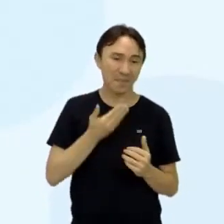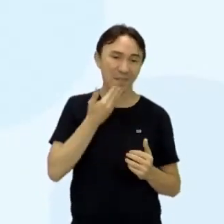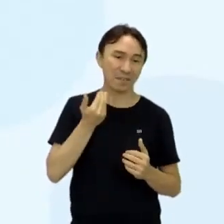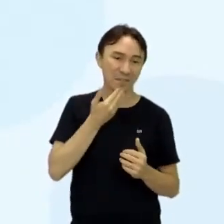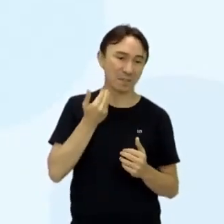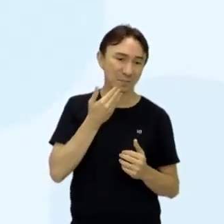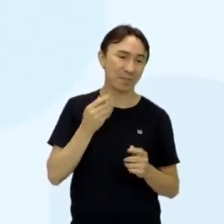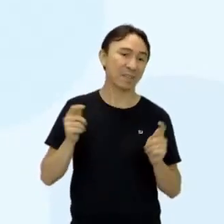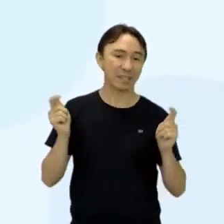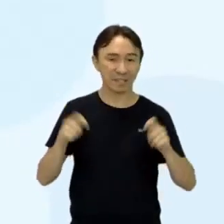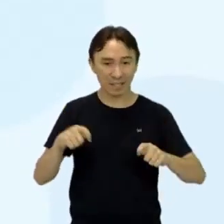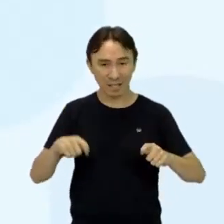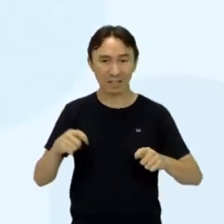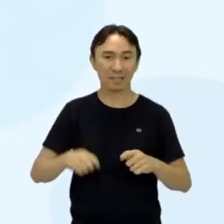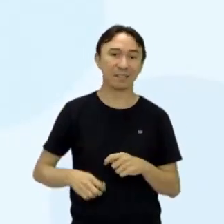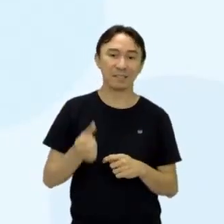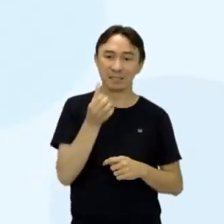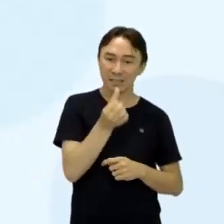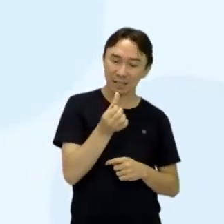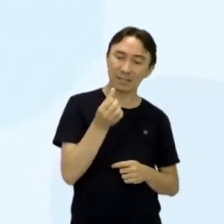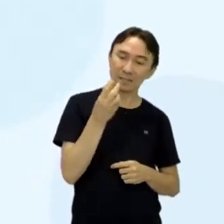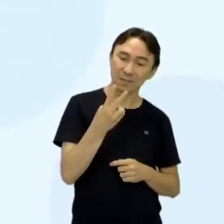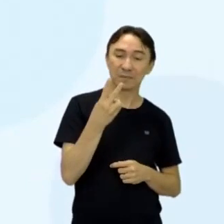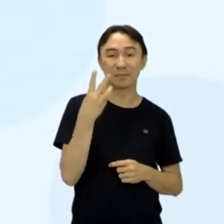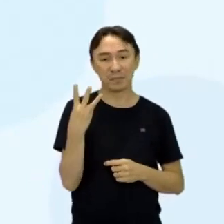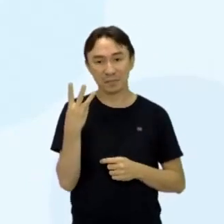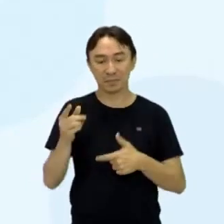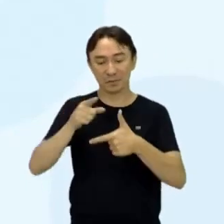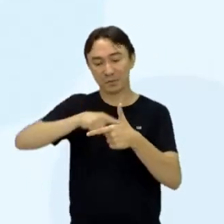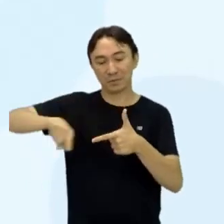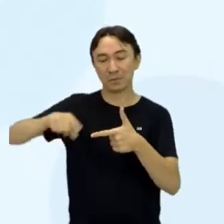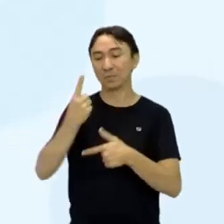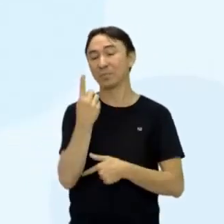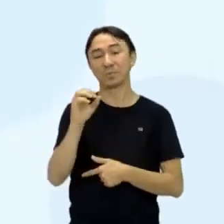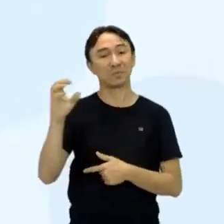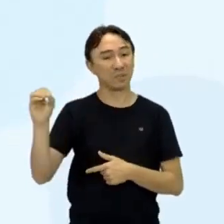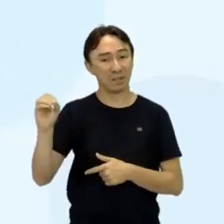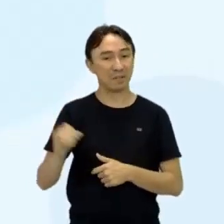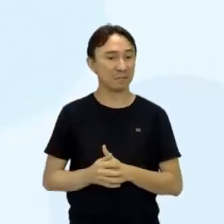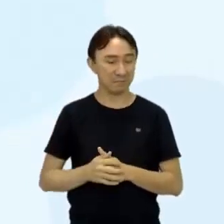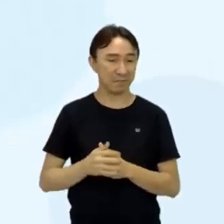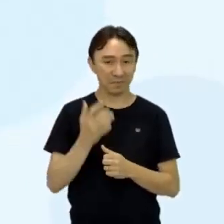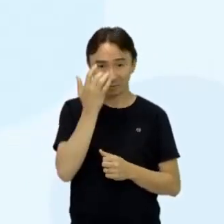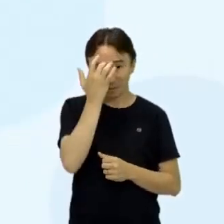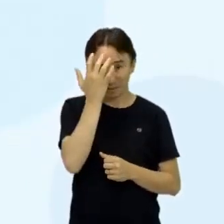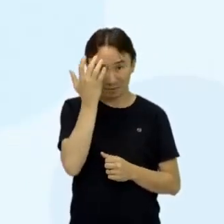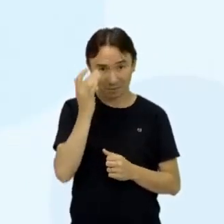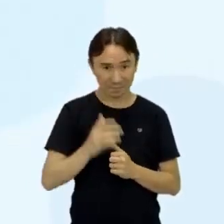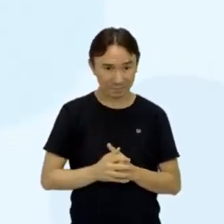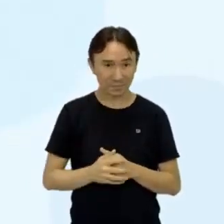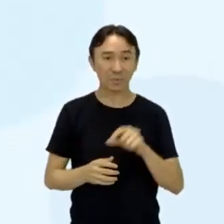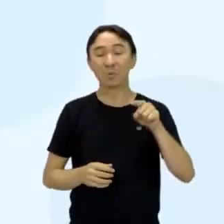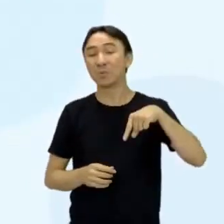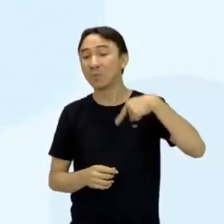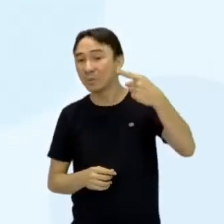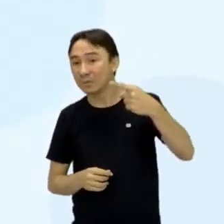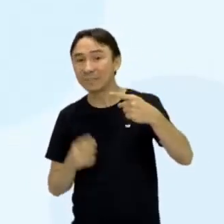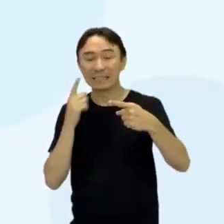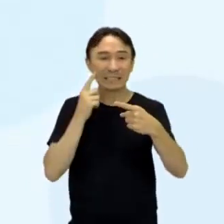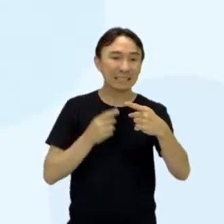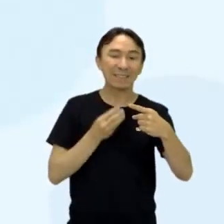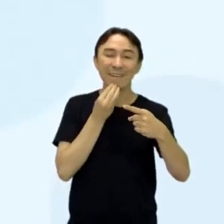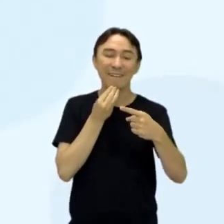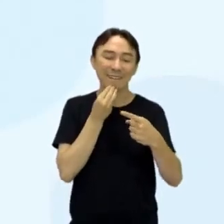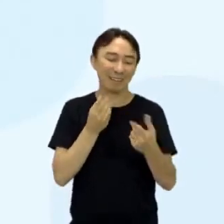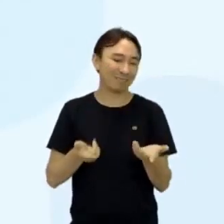né? 600 centésimos mais 23 centésimos. Tá certo? Bom, o outro a gente vai fazer em outra oportunidade, porque nosso tempo